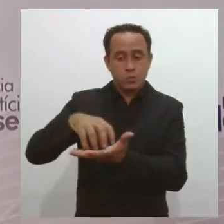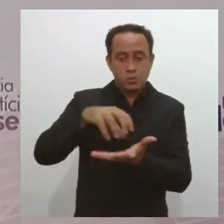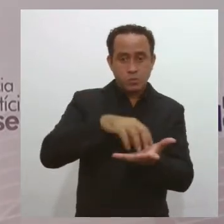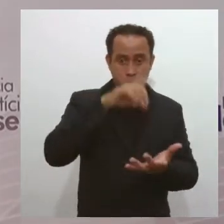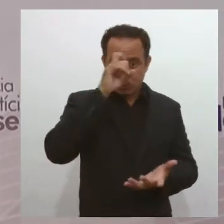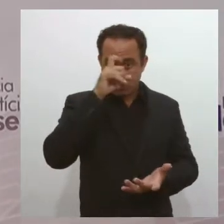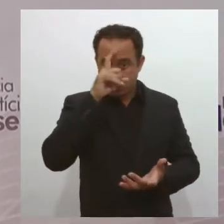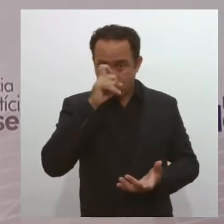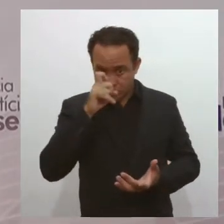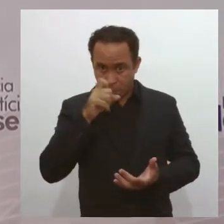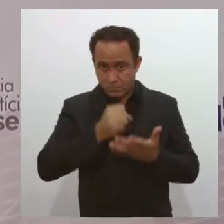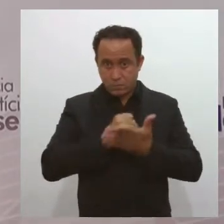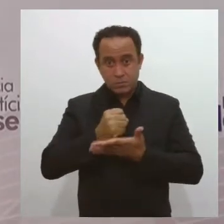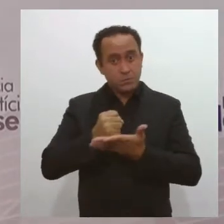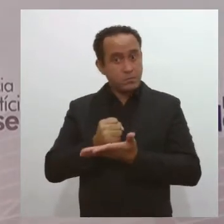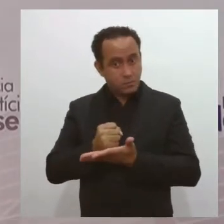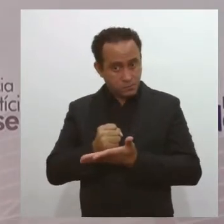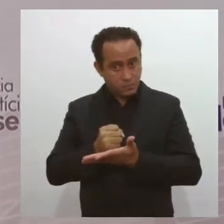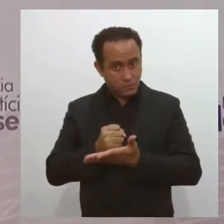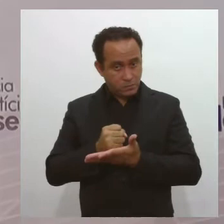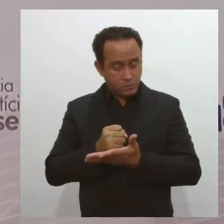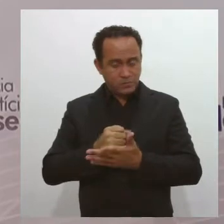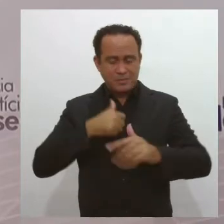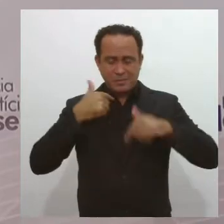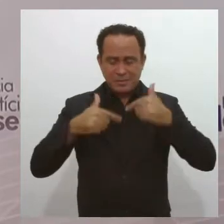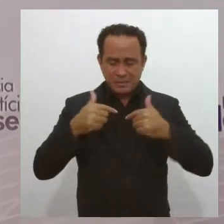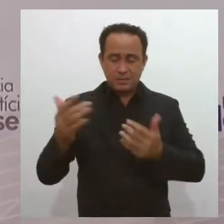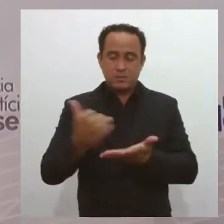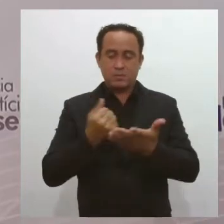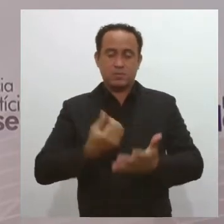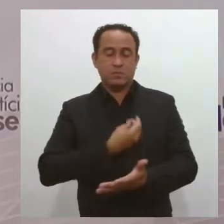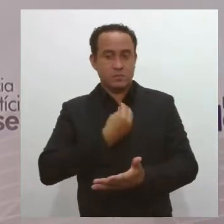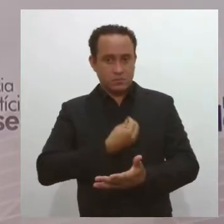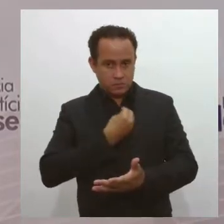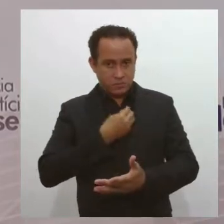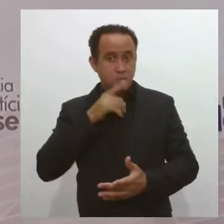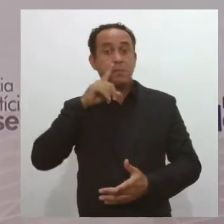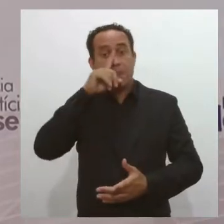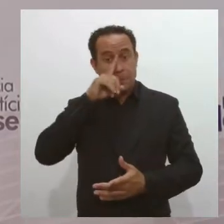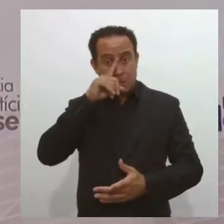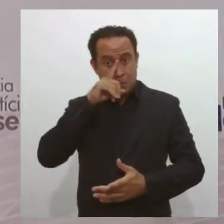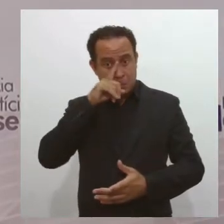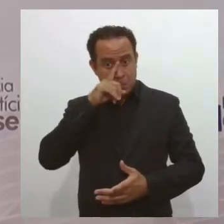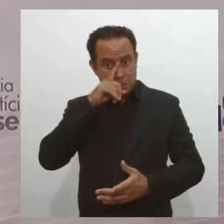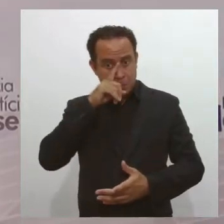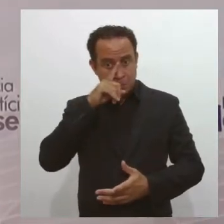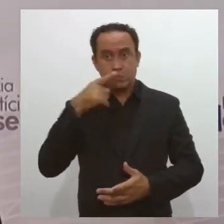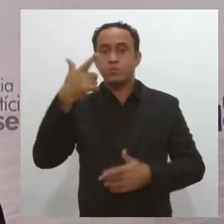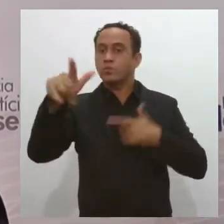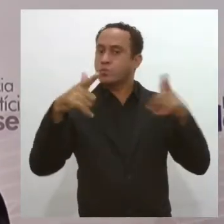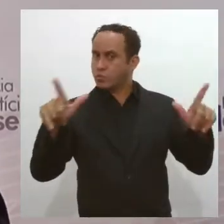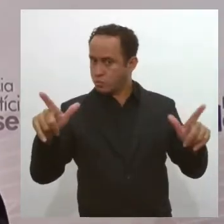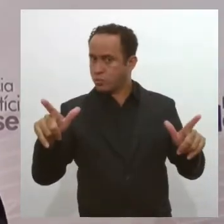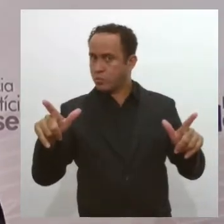vacinação, da atenção básica, que estão dando de si para salvar vidas, estão se arriscando para salvar a vida dos outros. Temos que